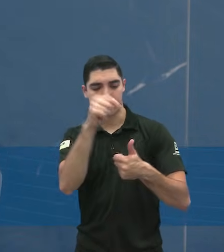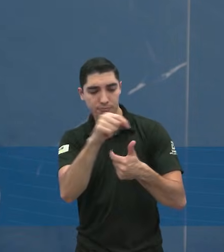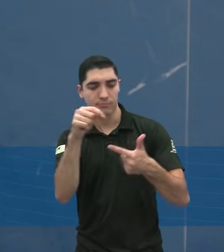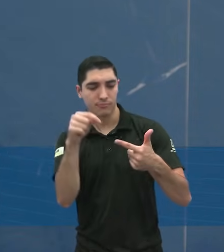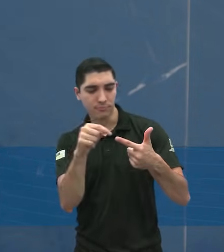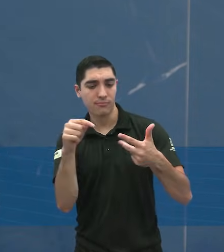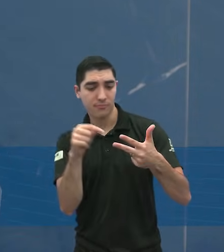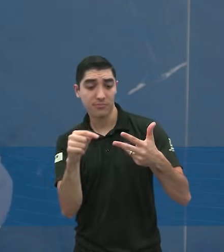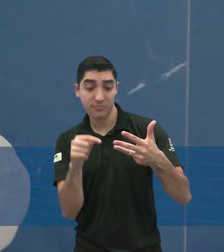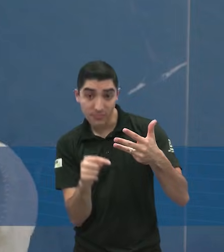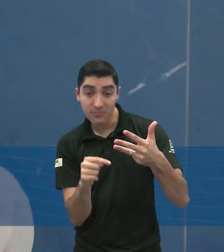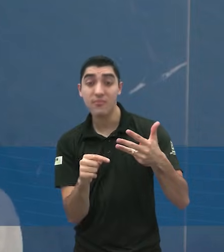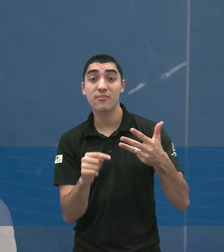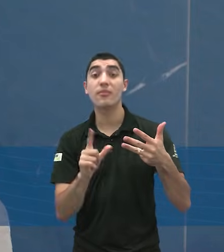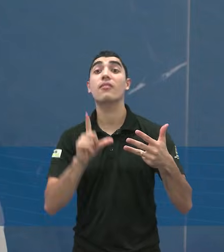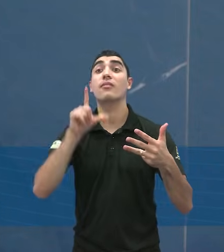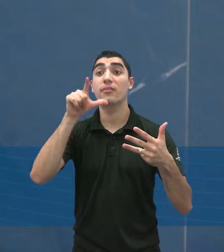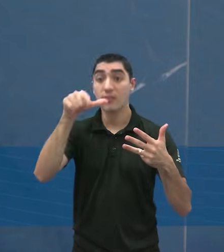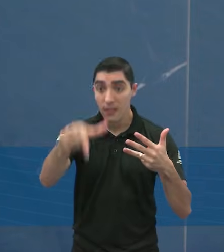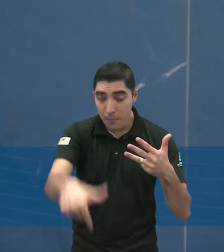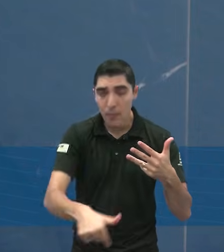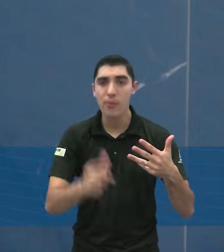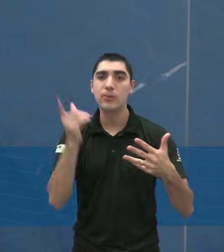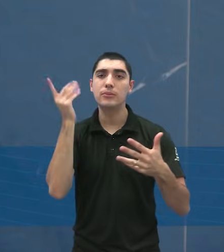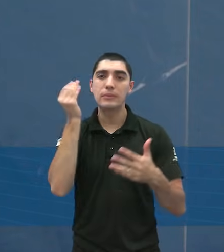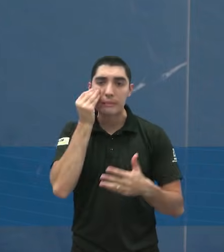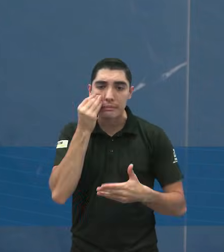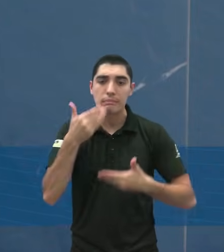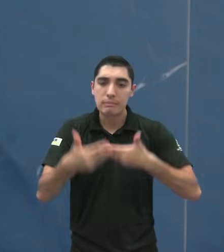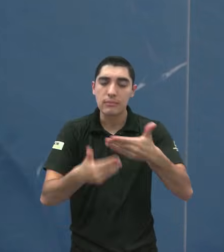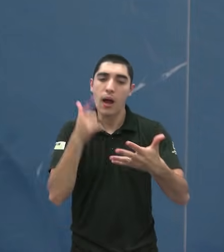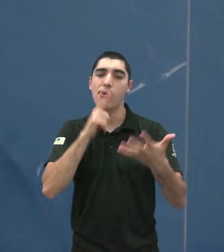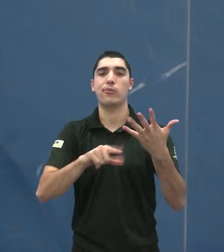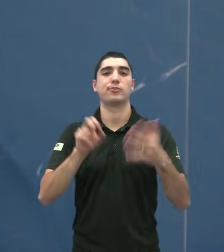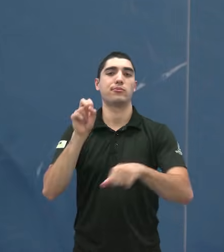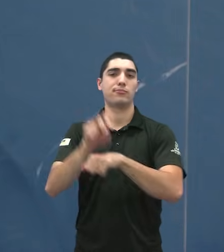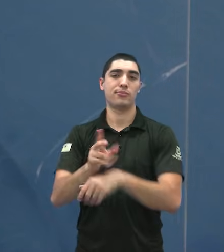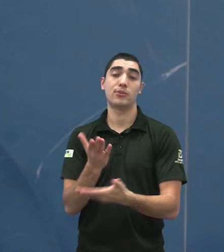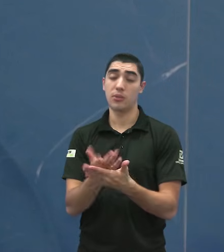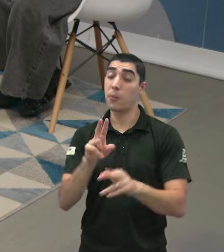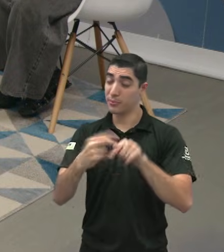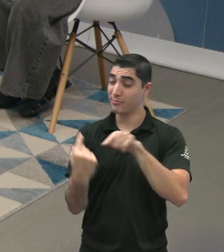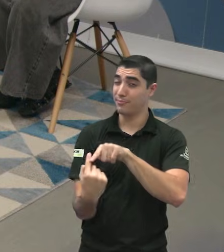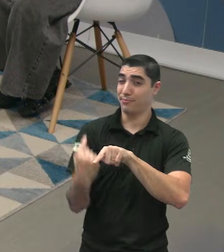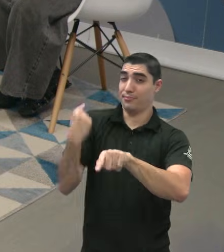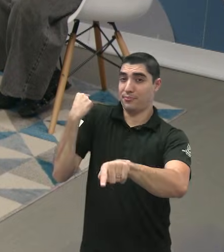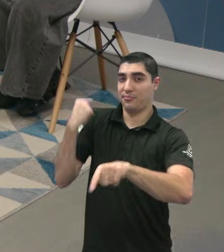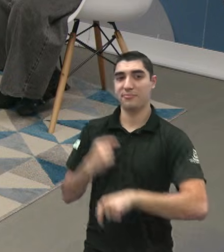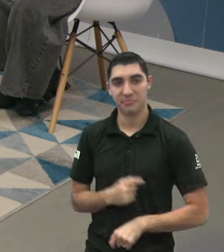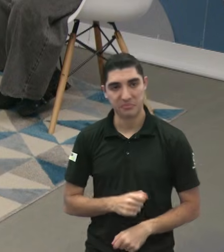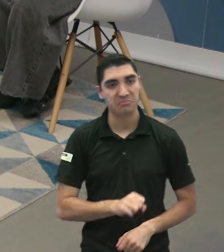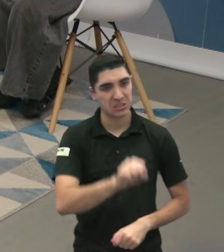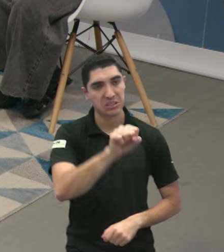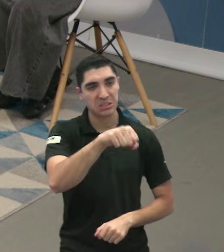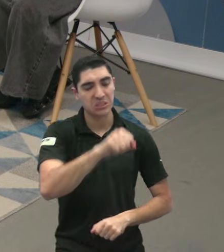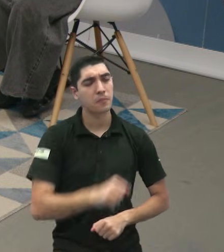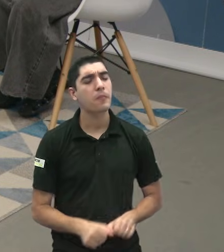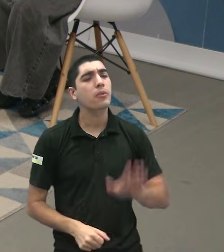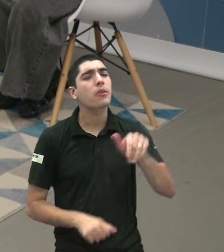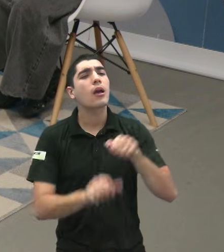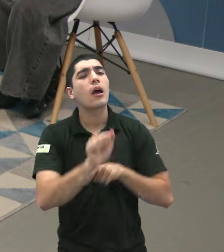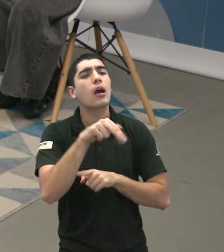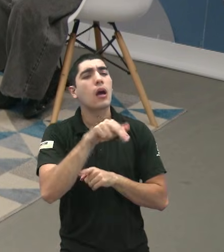poder acessar e depois poder seguir com a formação formal. Sim. Começa assim. Ana Maria, do ponto de